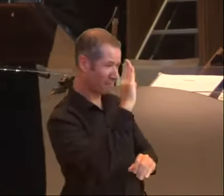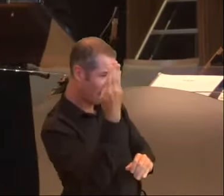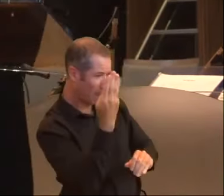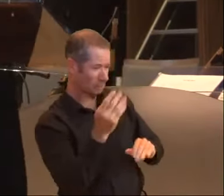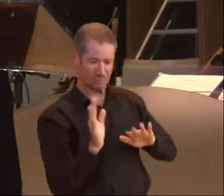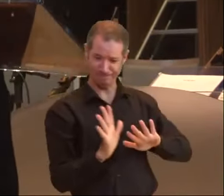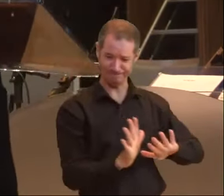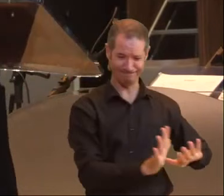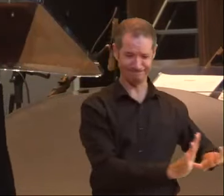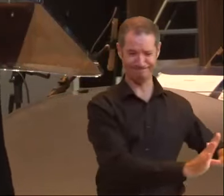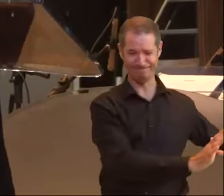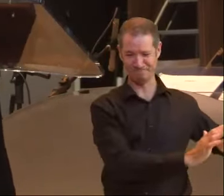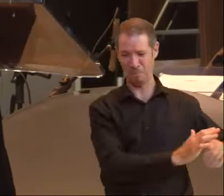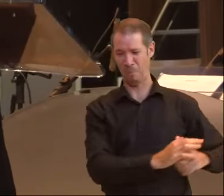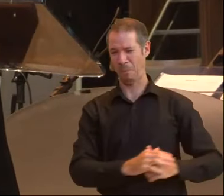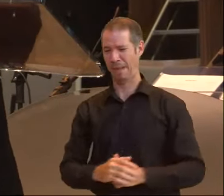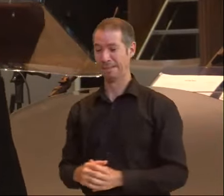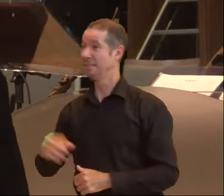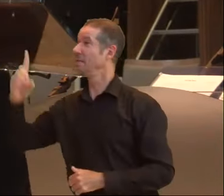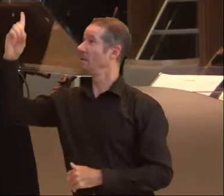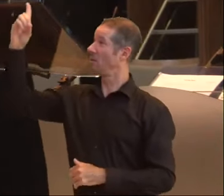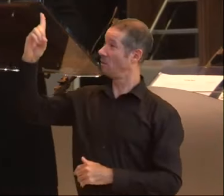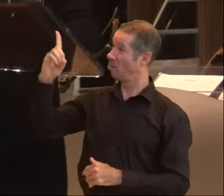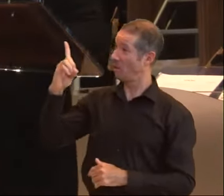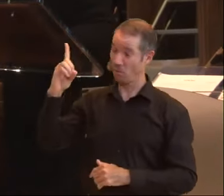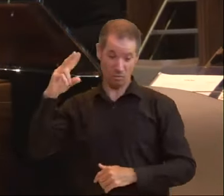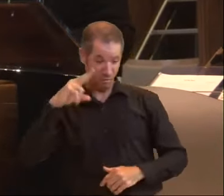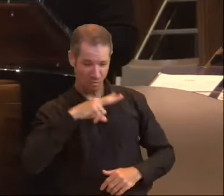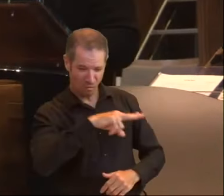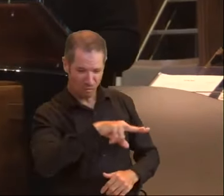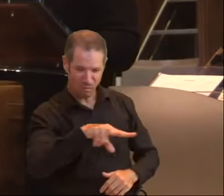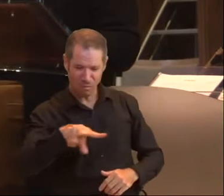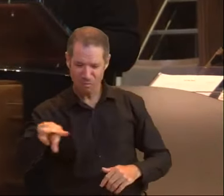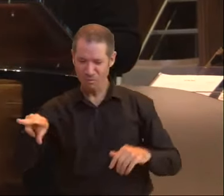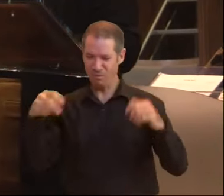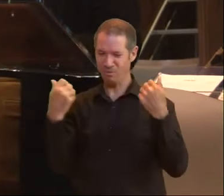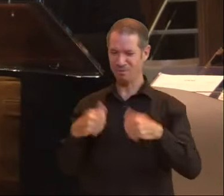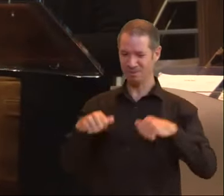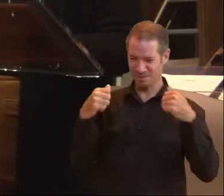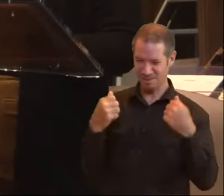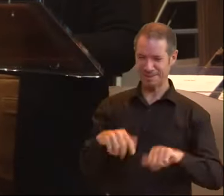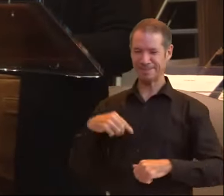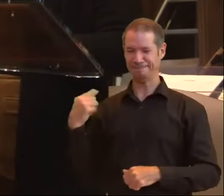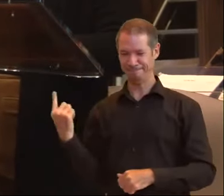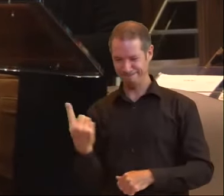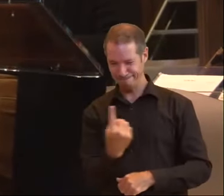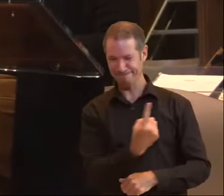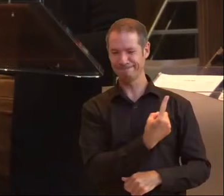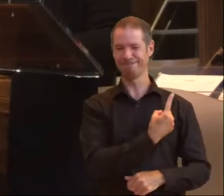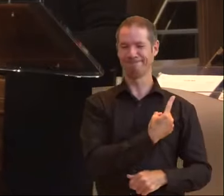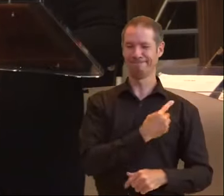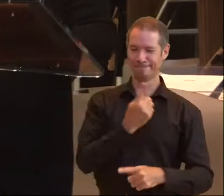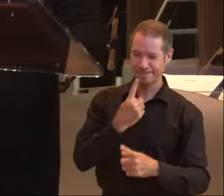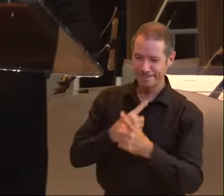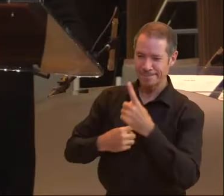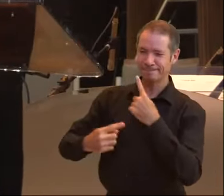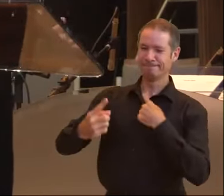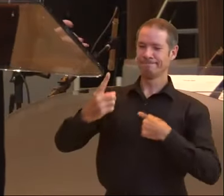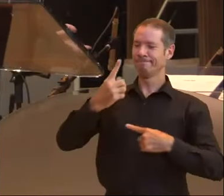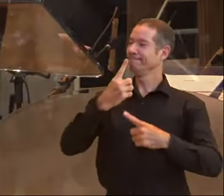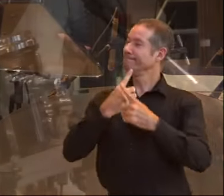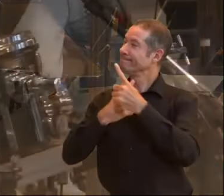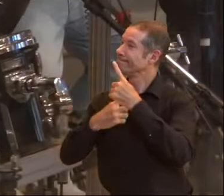condenação. Deus viu a necessidade, de boa